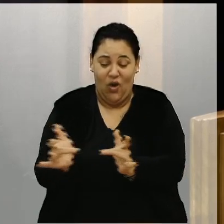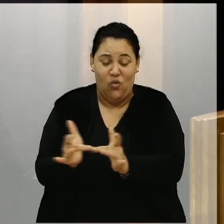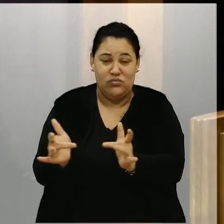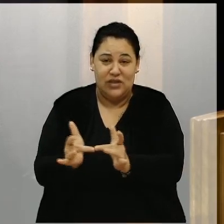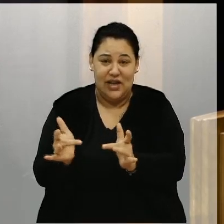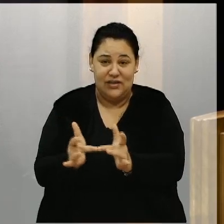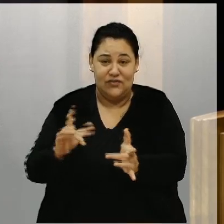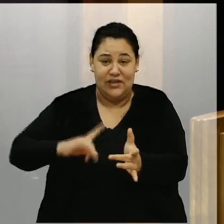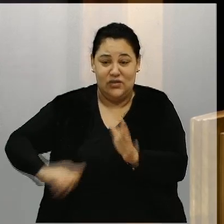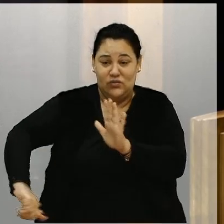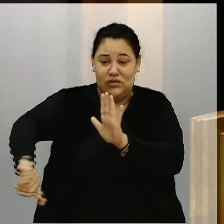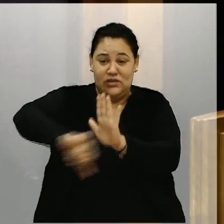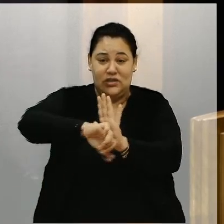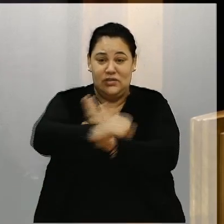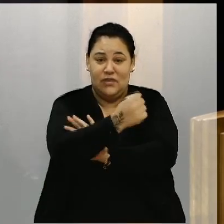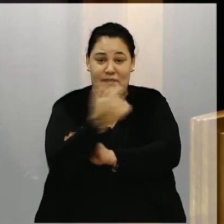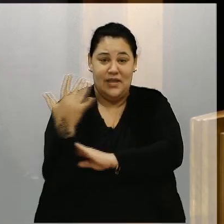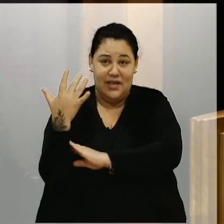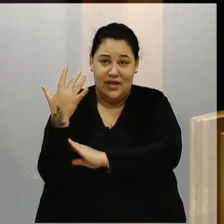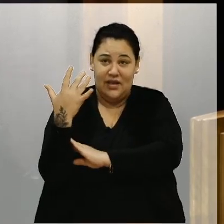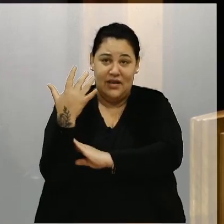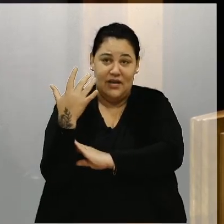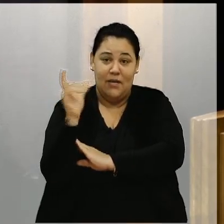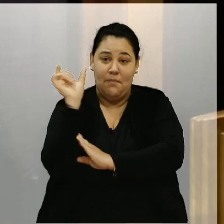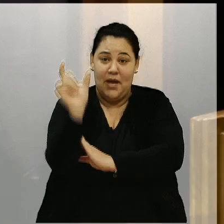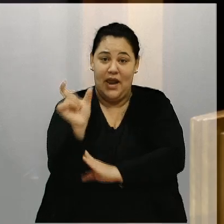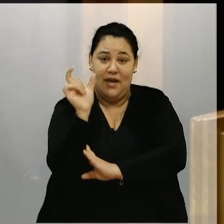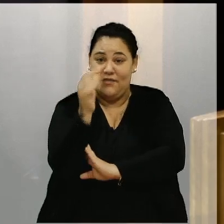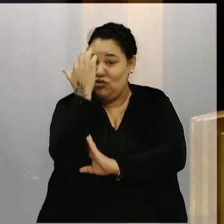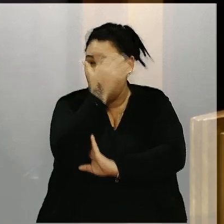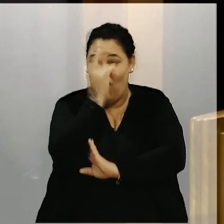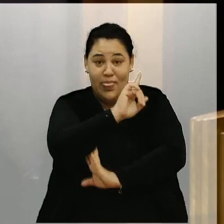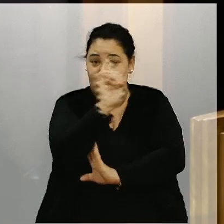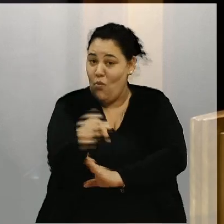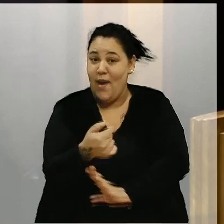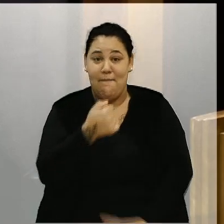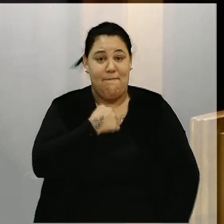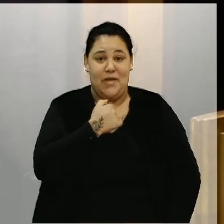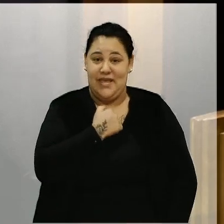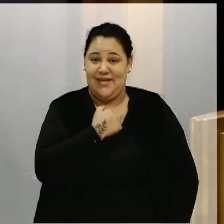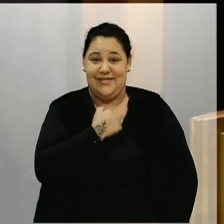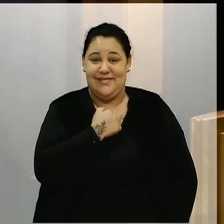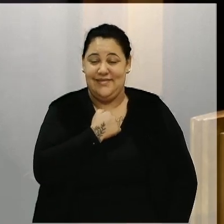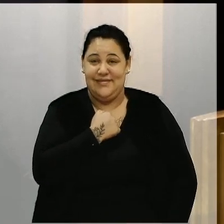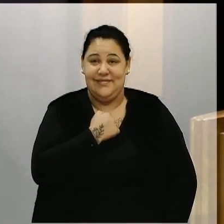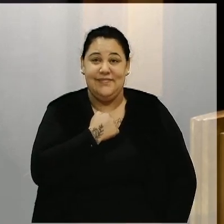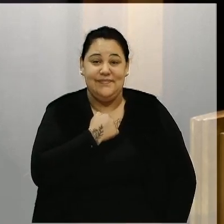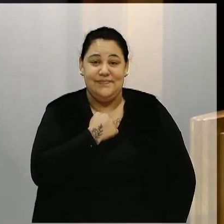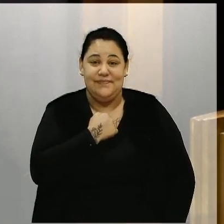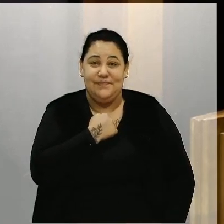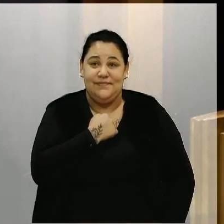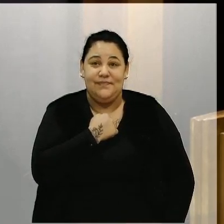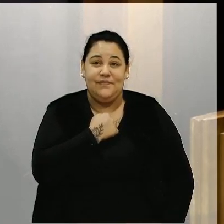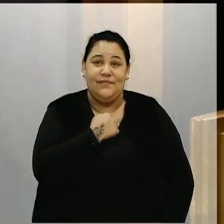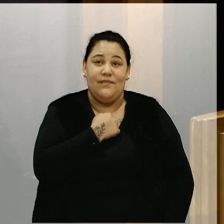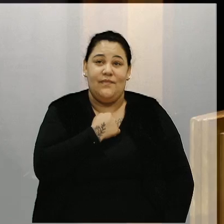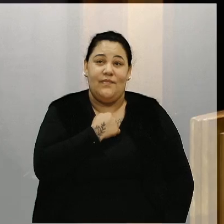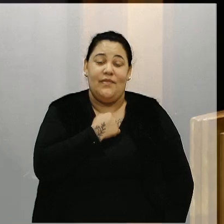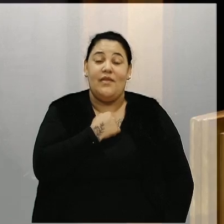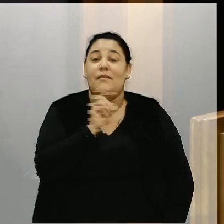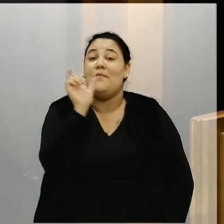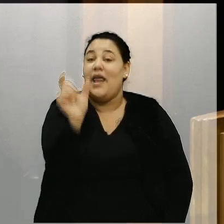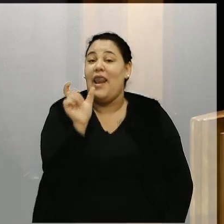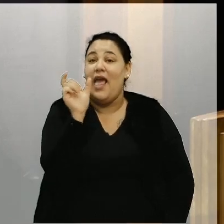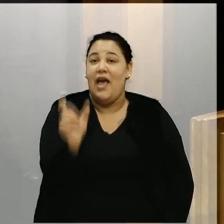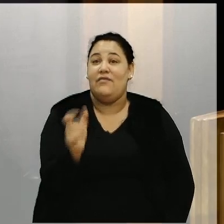crime ambiental. Palavras do prefeito Adiló, não é do escalco. Sem precedentes na história de Caxias do Sul. Palavras do